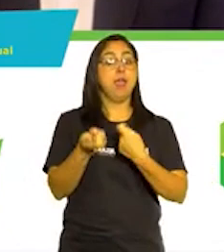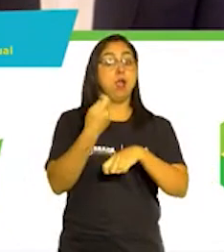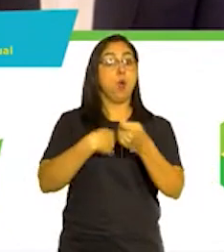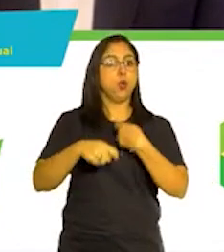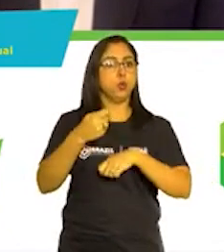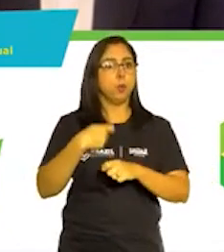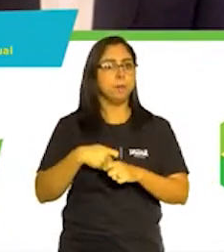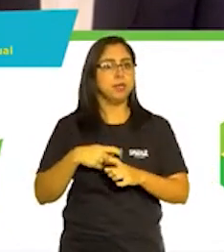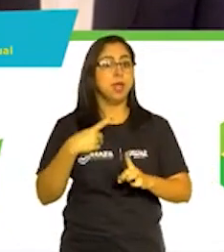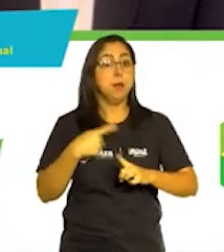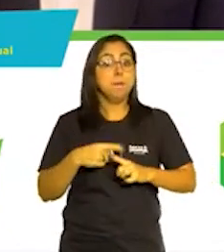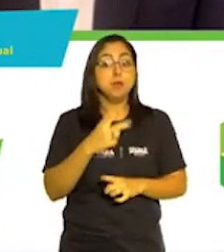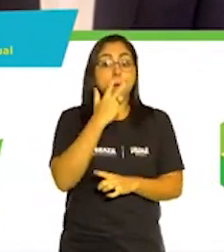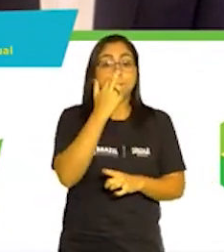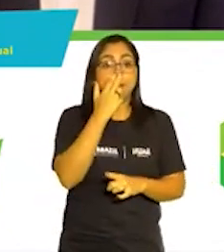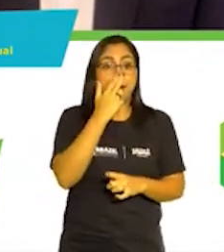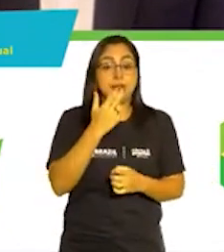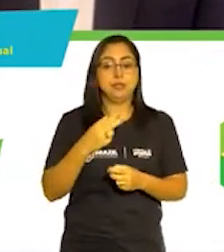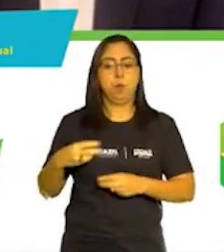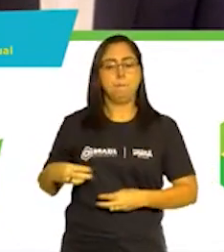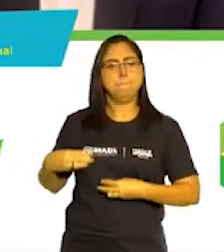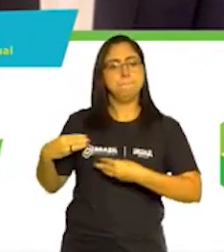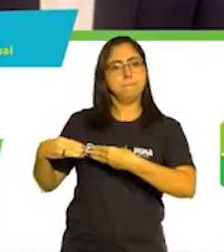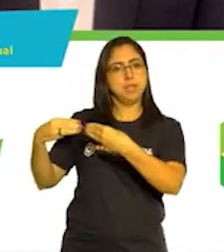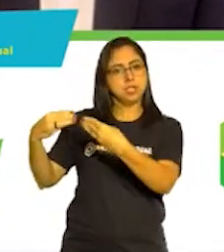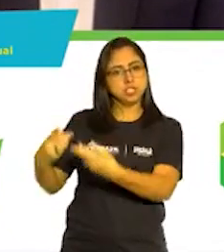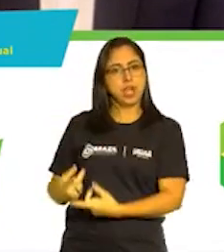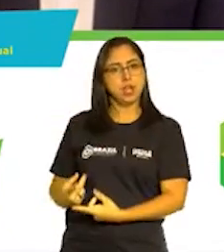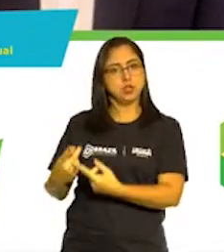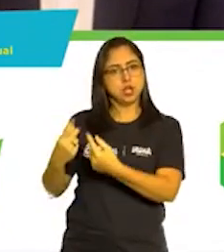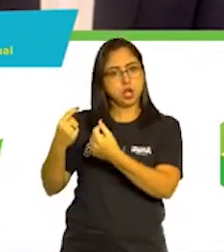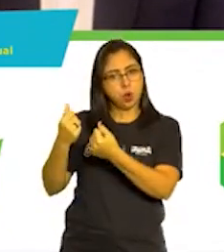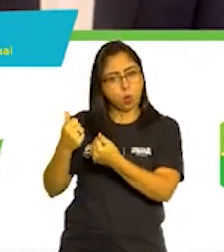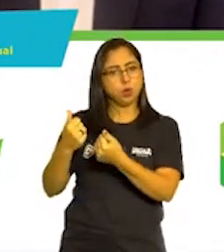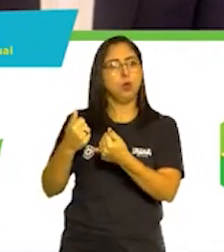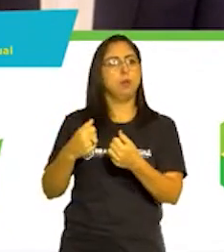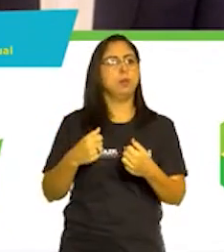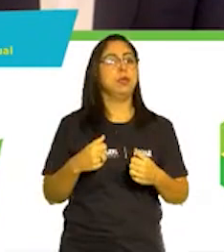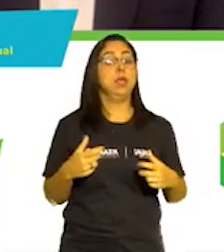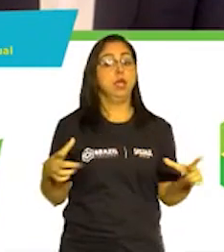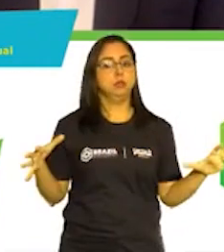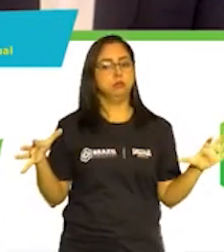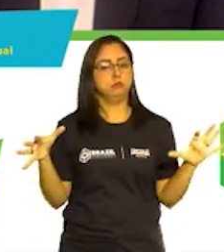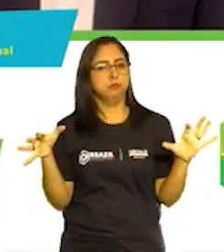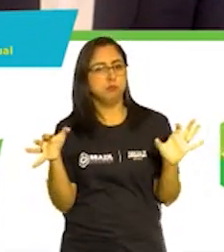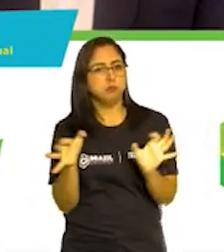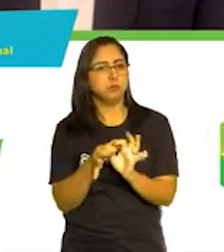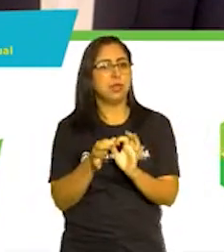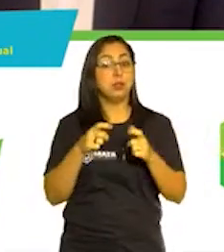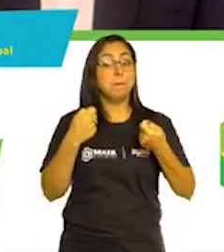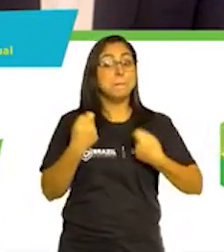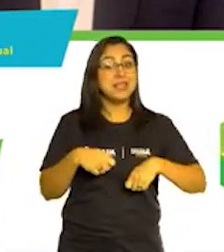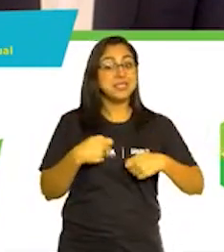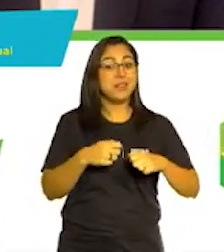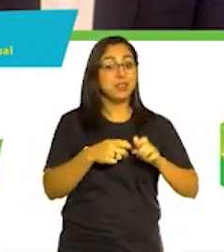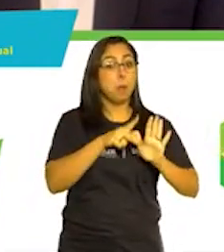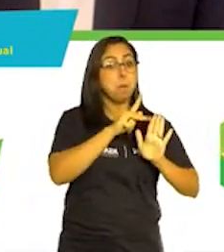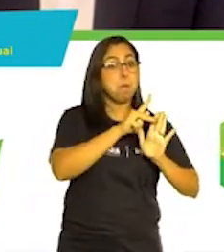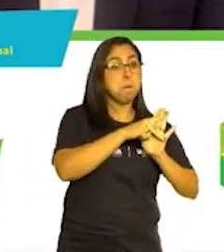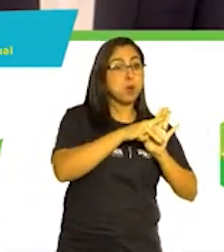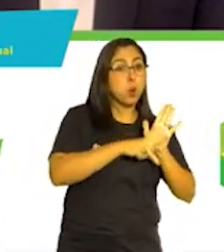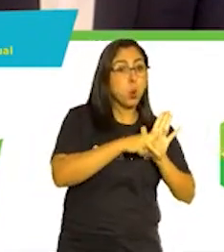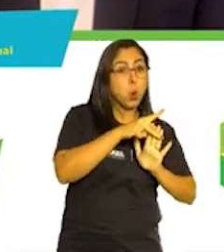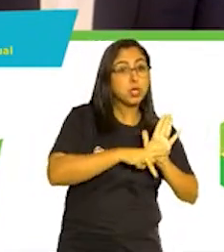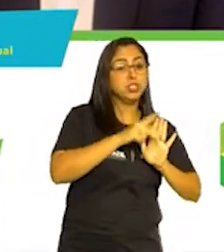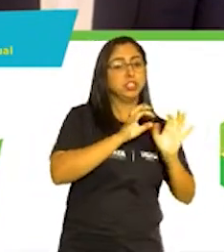Ministério do Planejamento e Economia junto, então ele deveria ter no planejamento um projeto de país, e não adianta você chegar